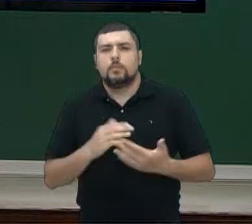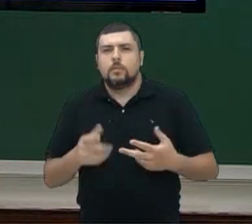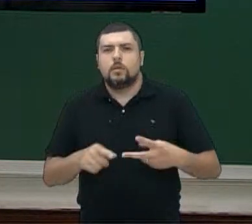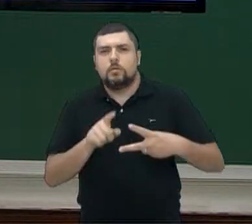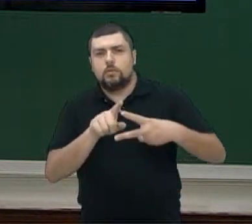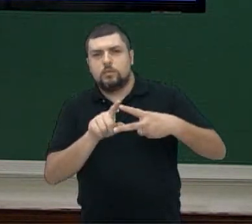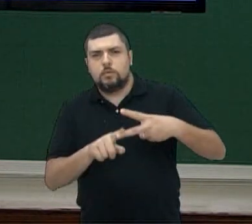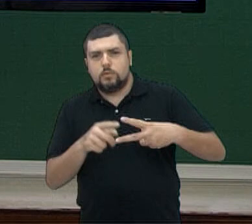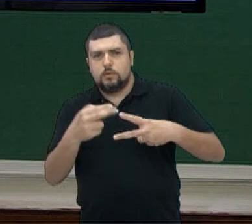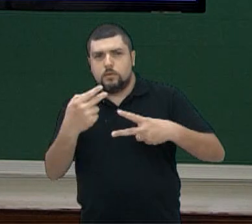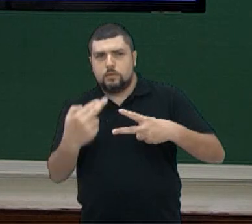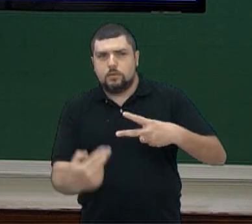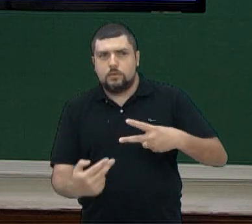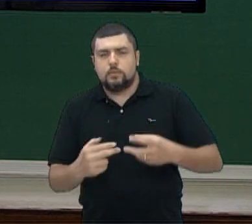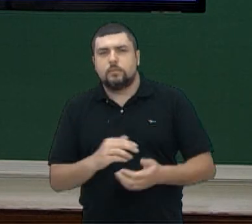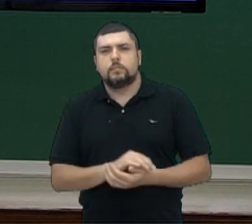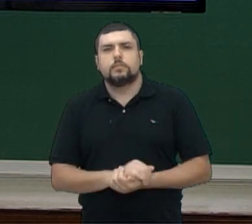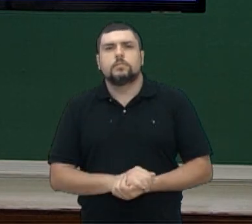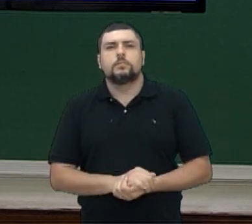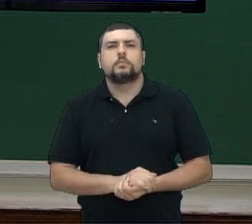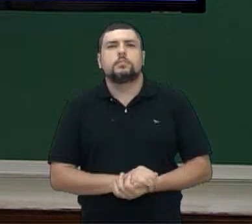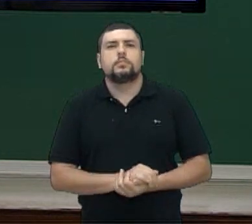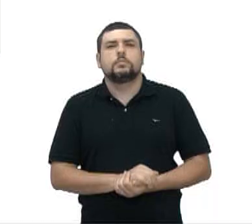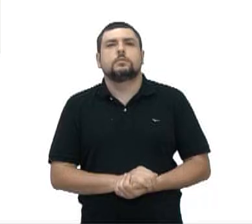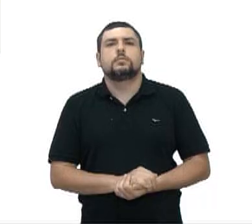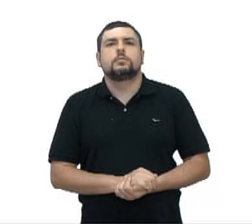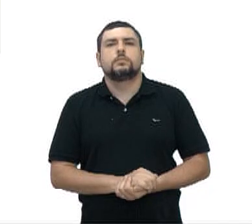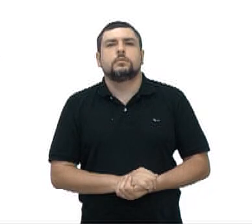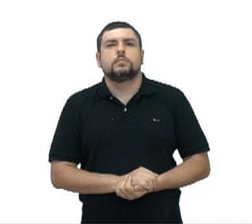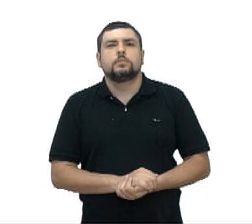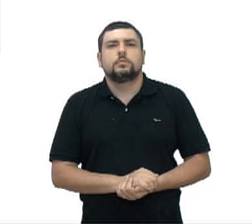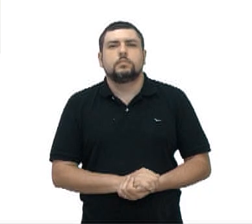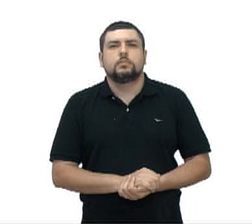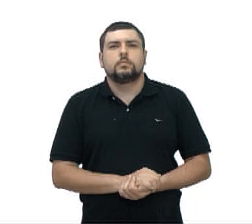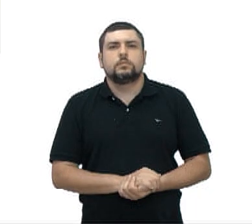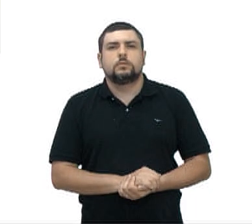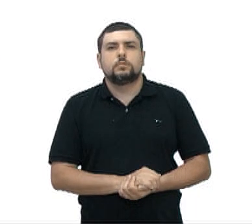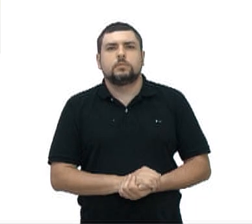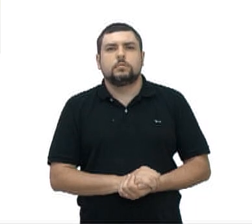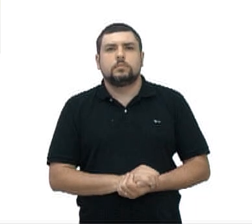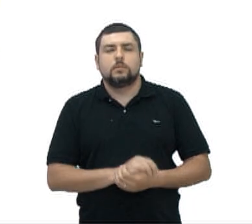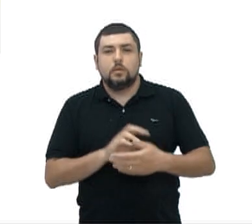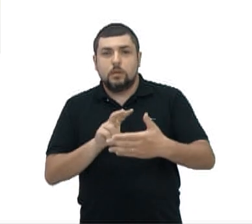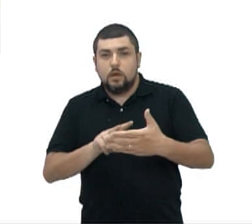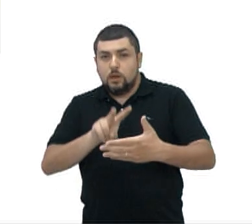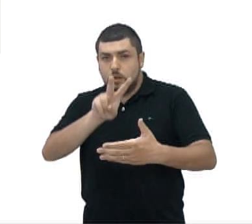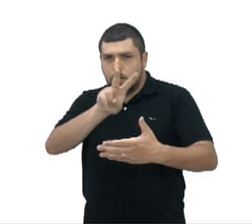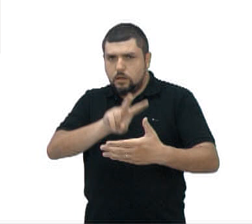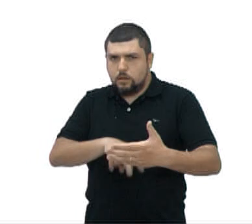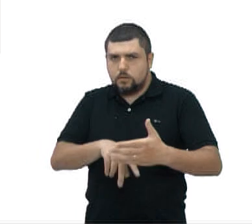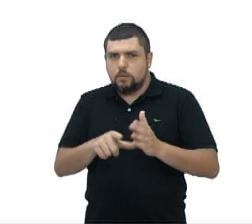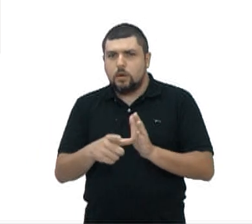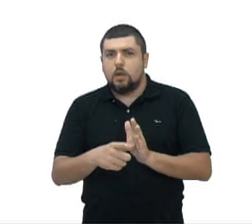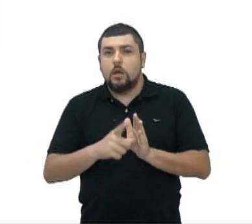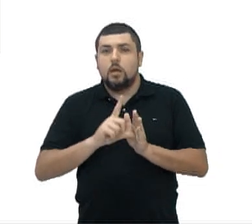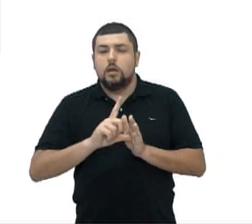sinônimas ali. Let's move on. Before reading, antes da gente ler a nossa tirinha, tem uma atividade aqui, ó.